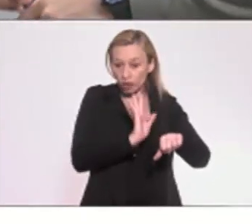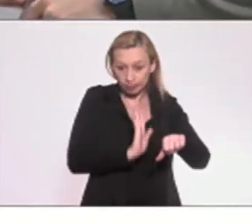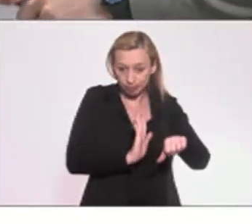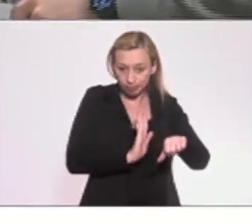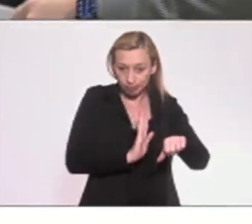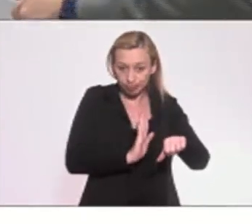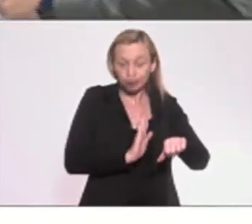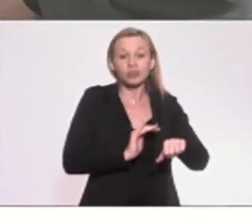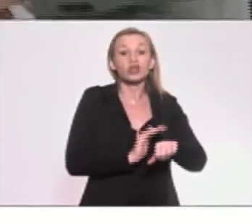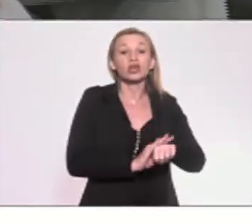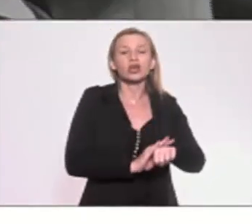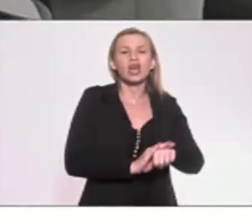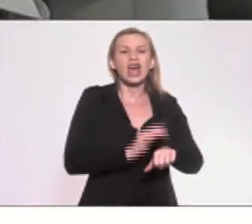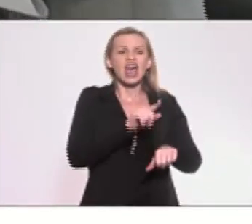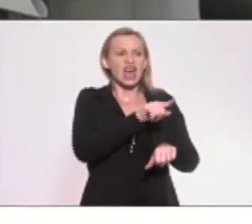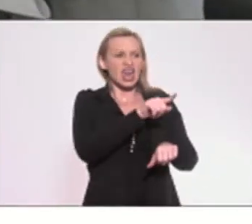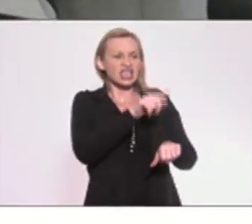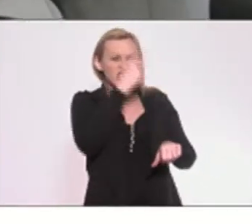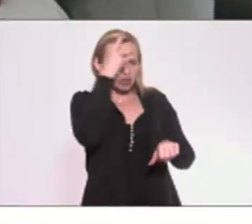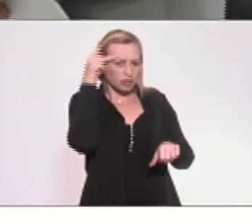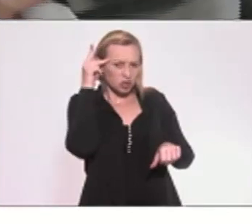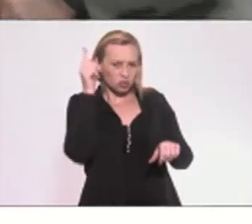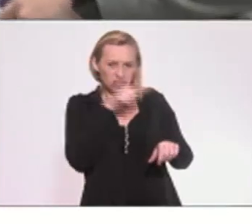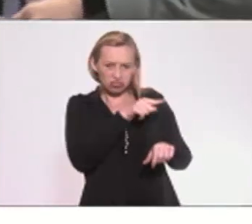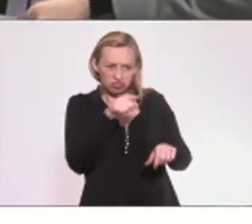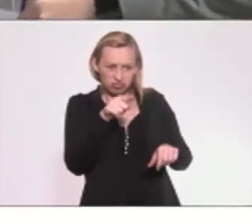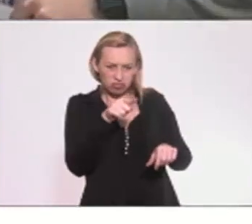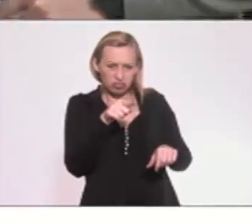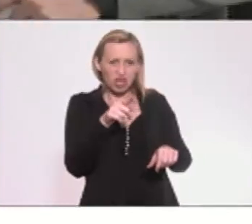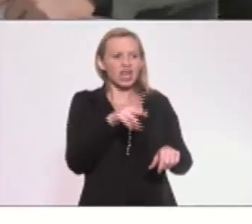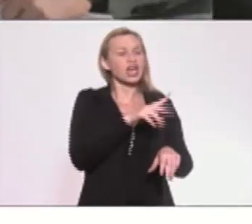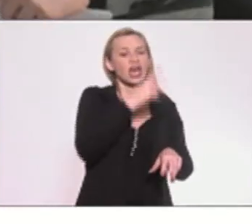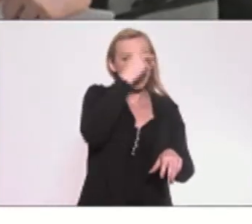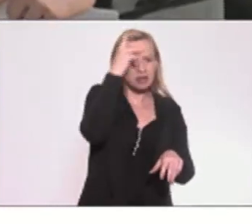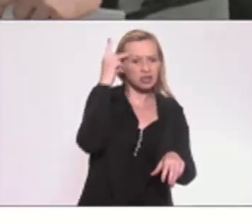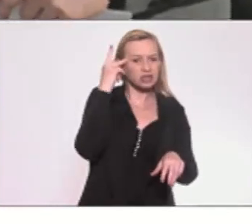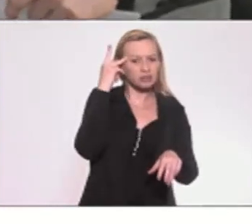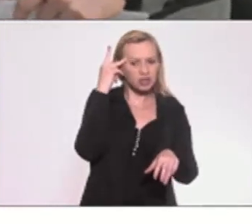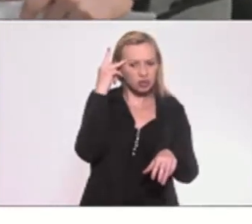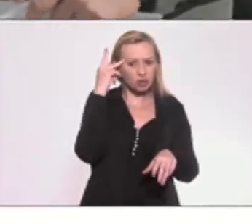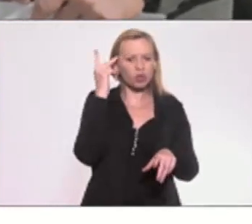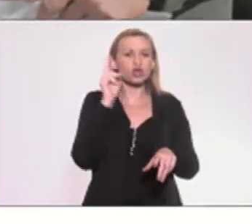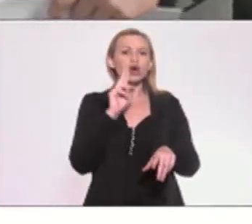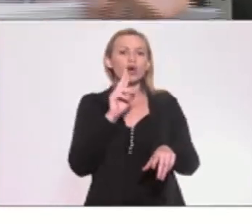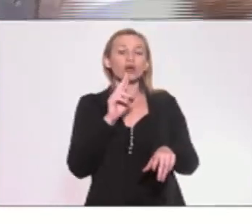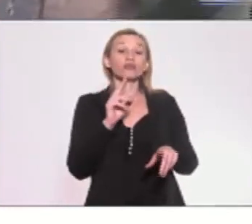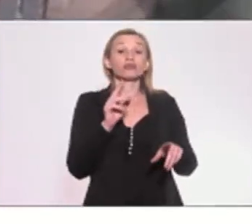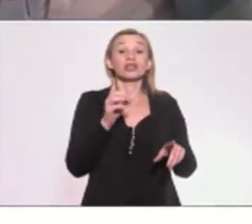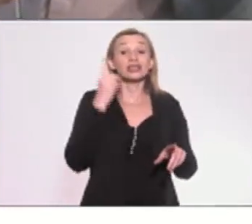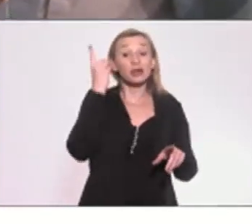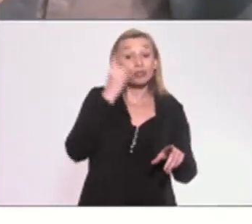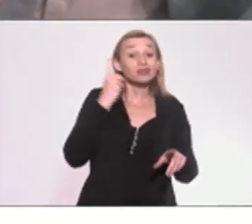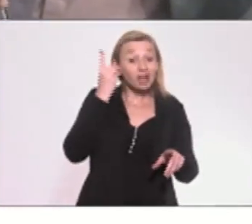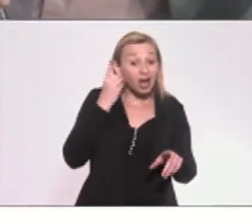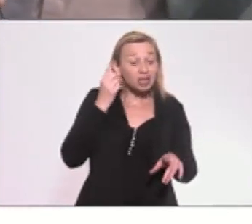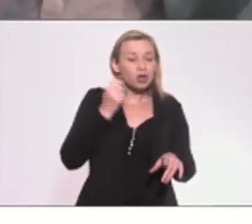Constitucional. Essas pessoas, esses parlamentares, estão há quase um